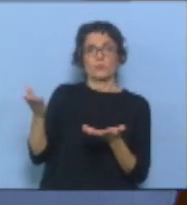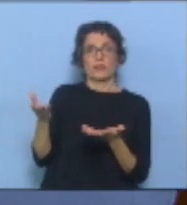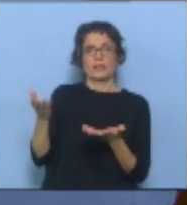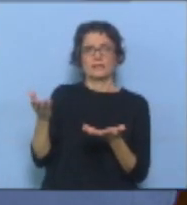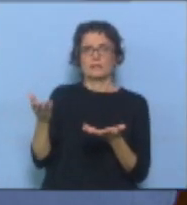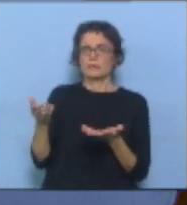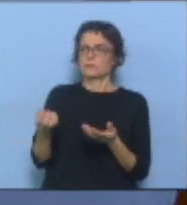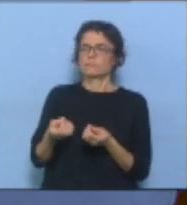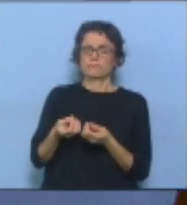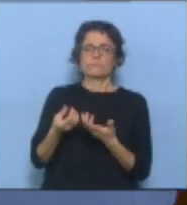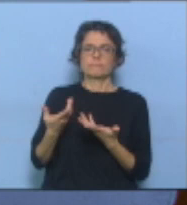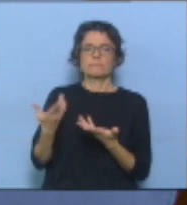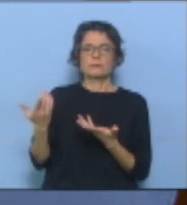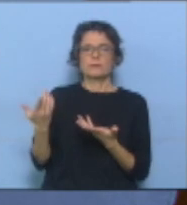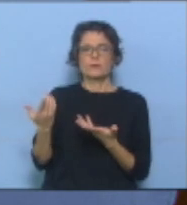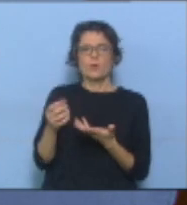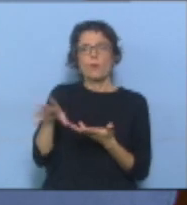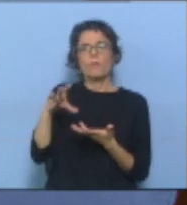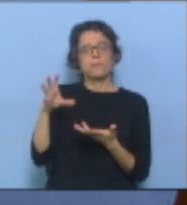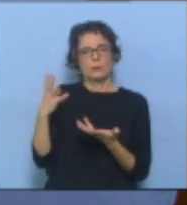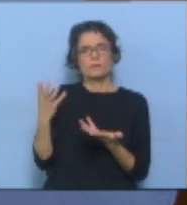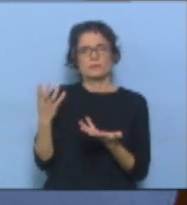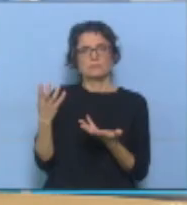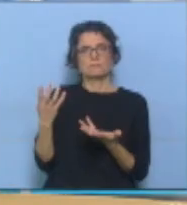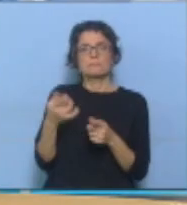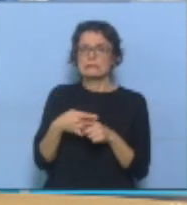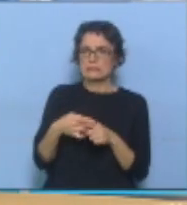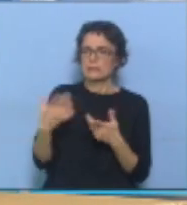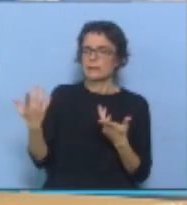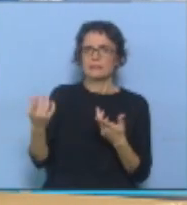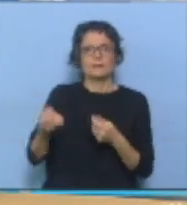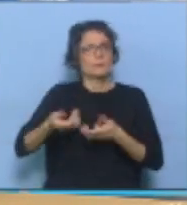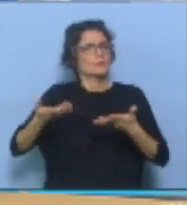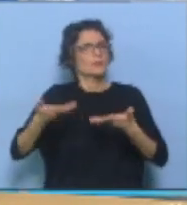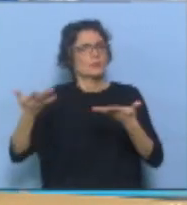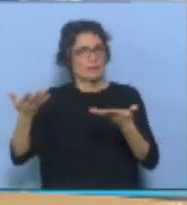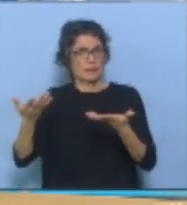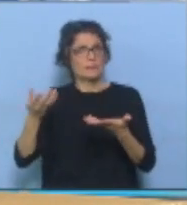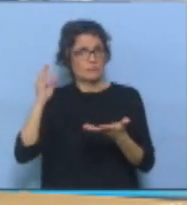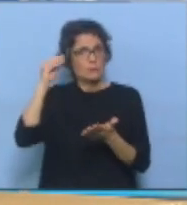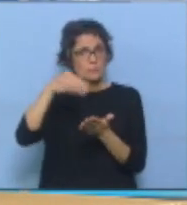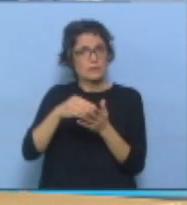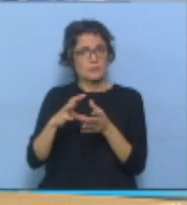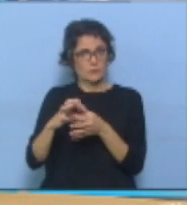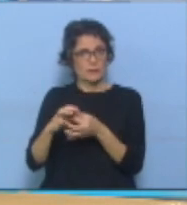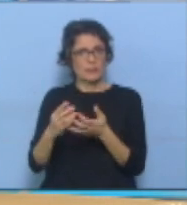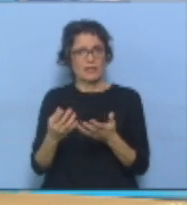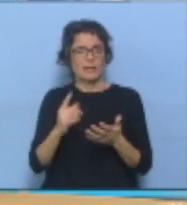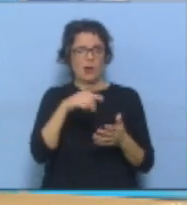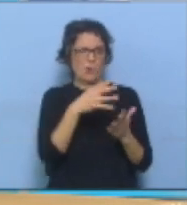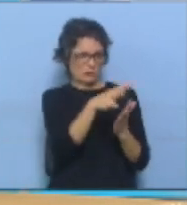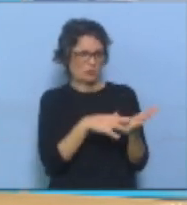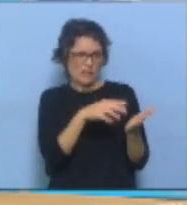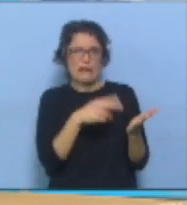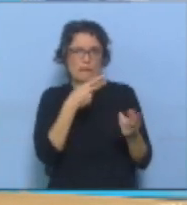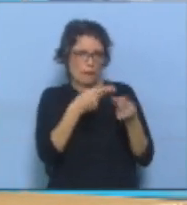é muito mais, não é só interessante, é muito mais importante do que ir à análise dos textos. Portanto, o meu dilema é